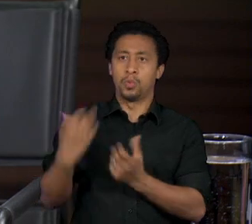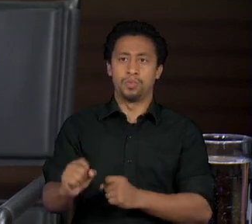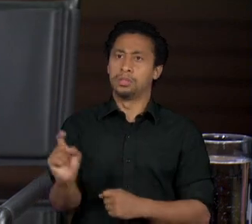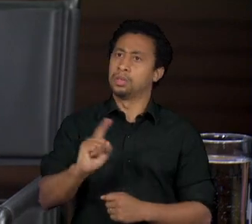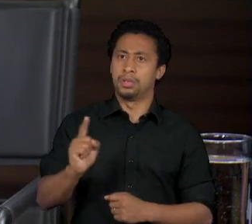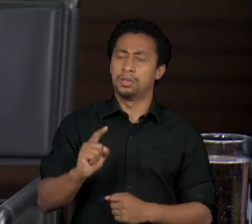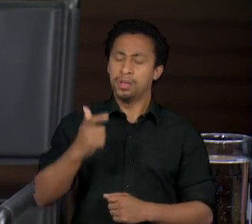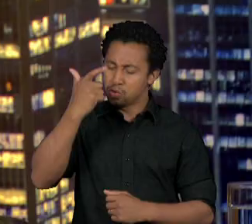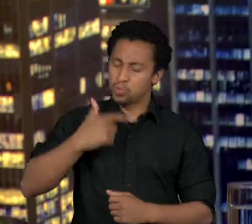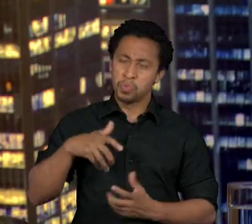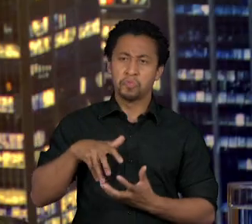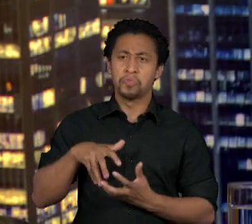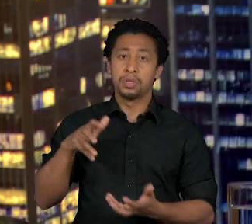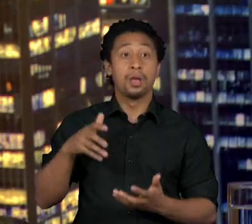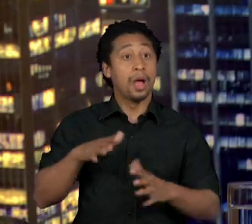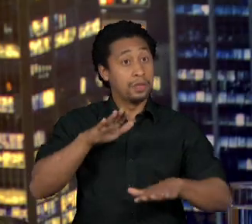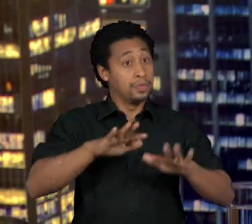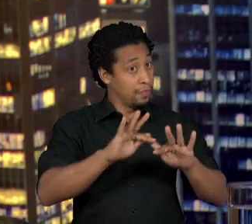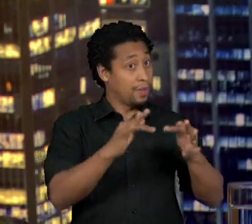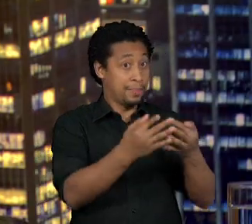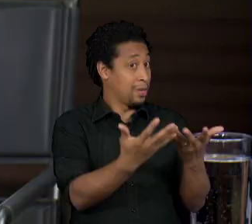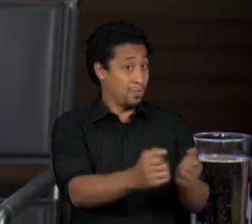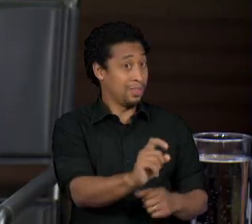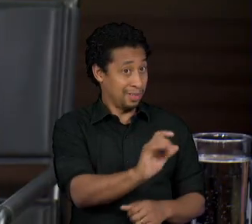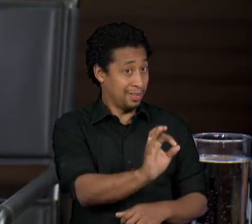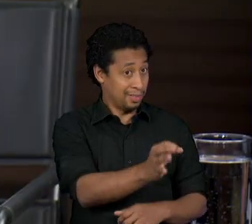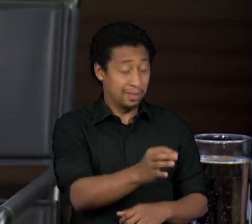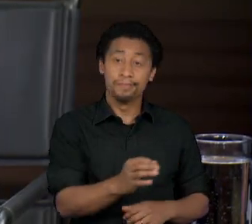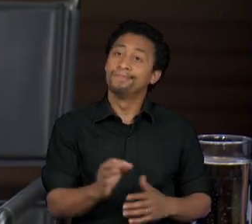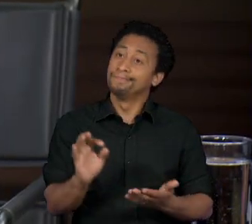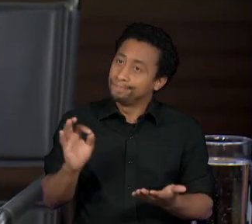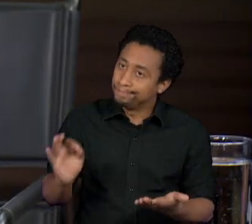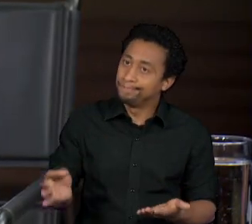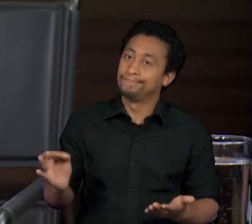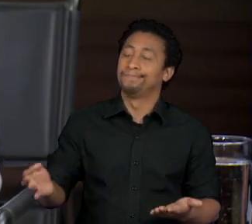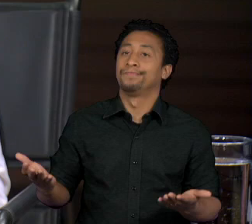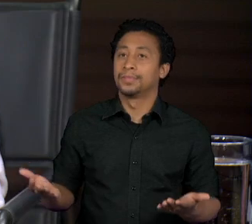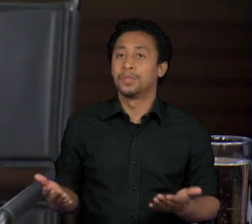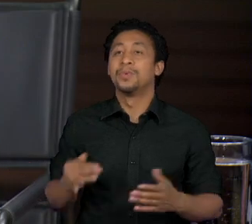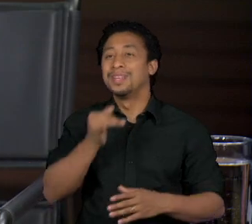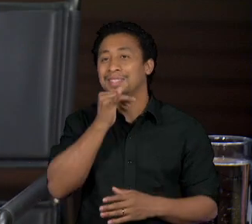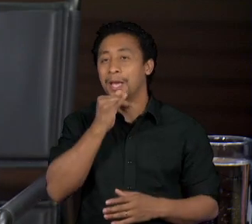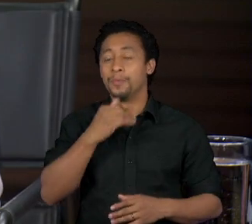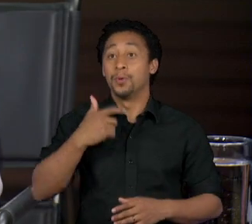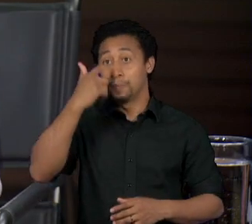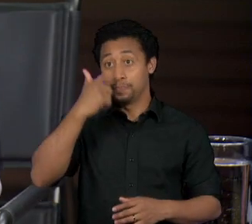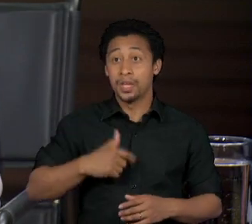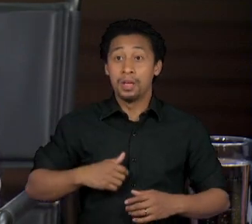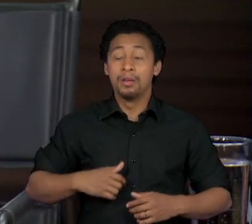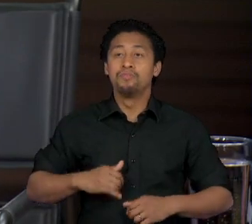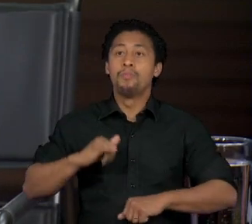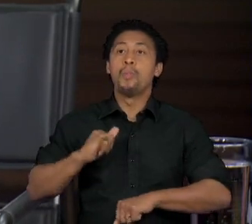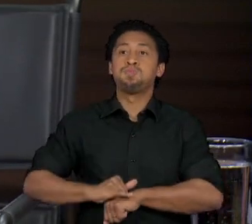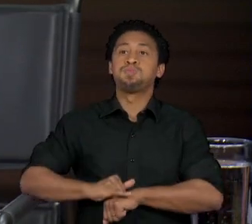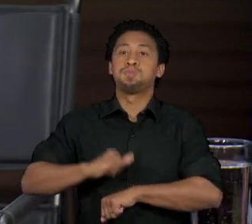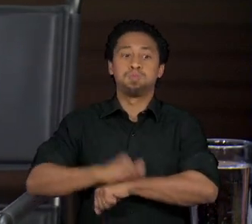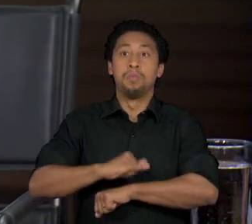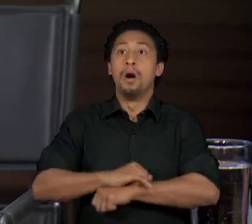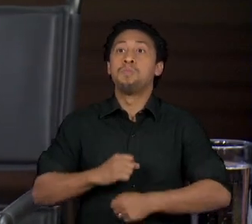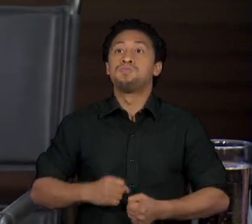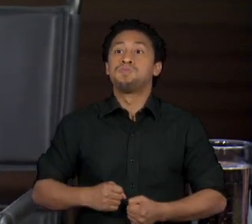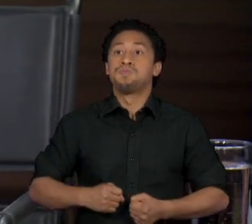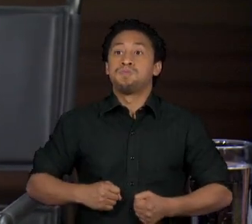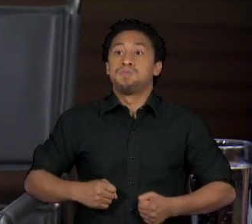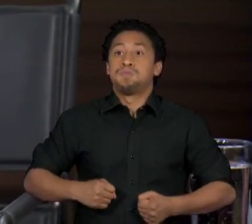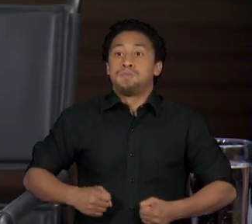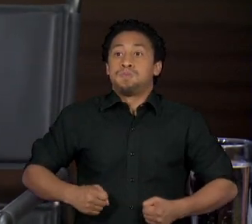faz parte. E os próprios familiares, às vezes, também. Exatamente. Sabe aquela sensação de que eu estou engordando e você não percebe porque você está tão acostumado com a